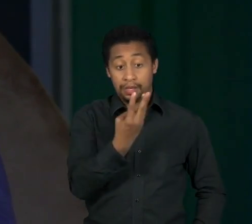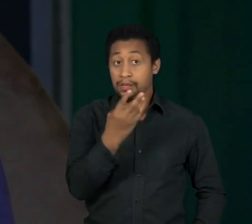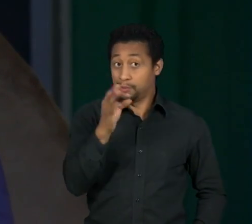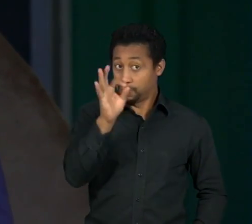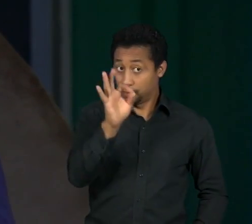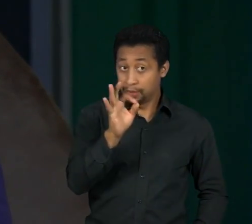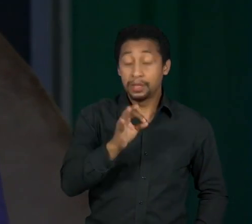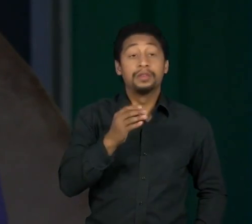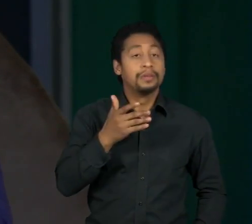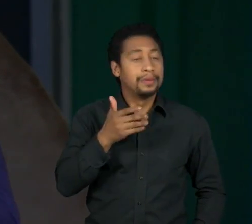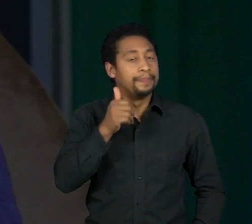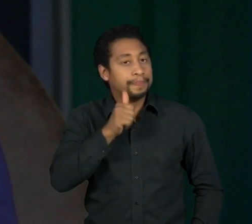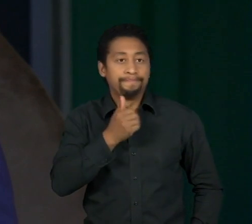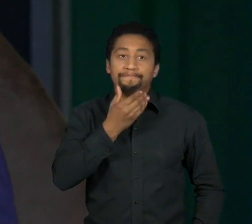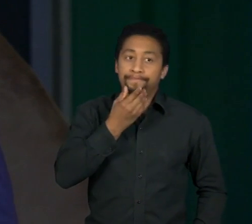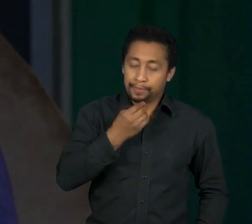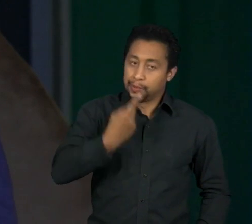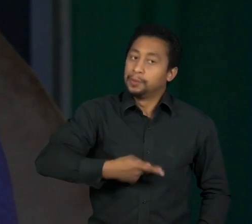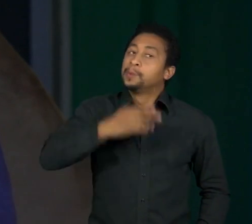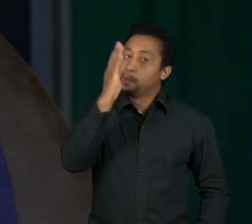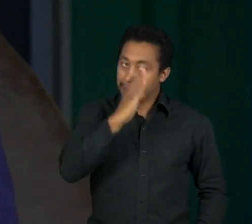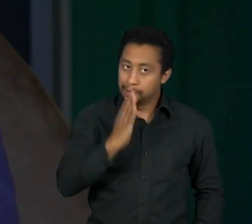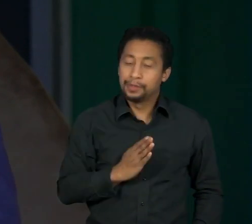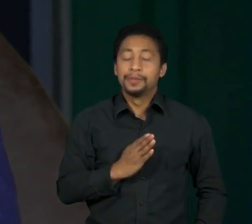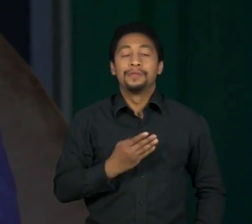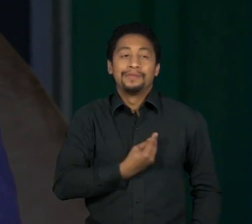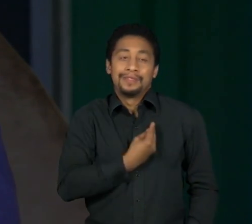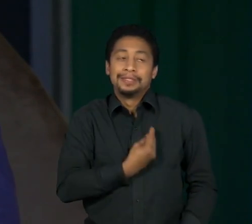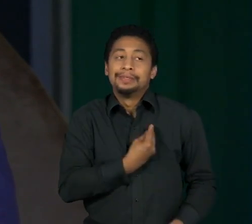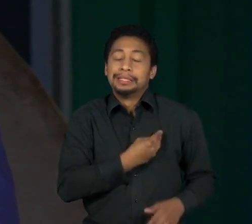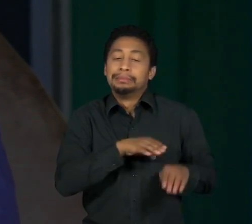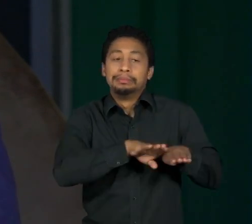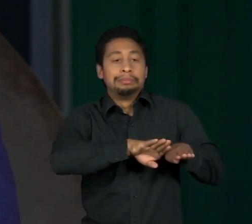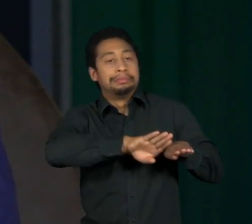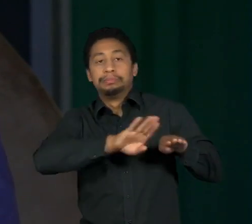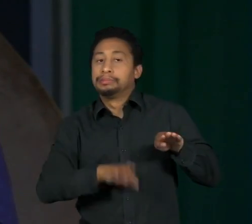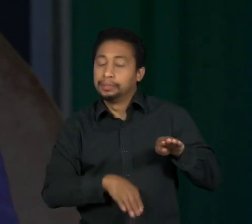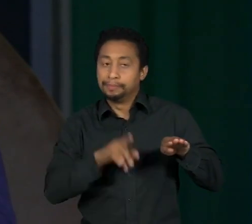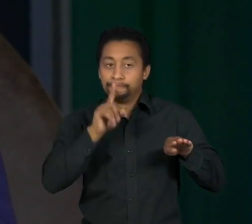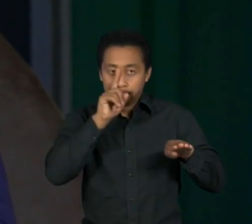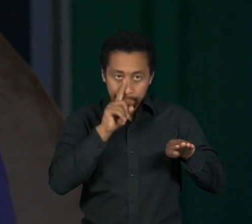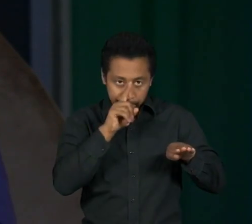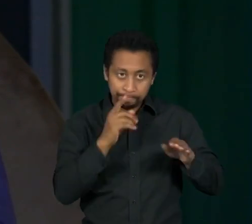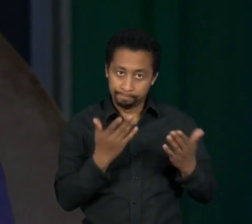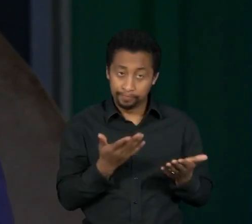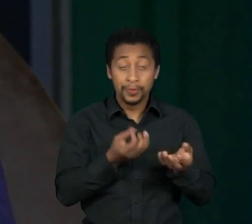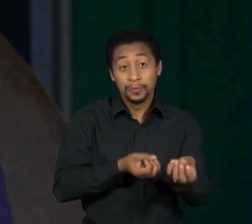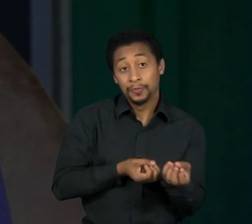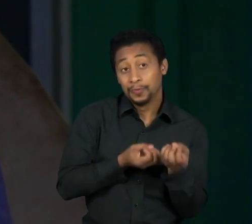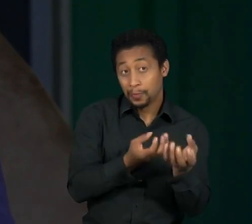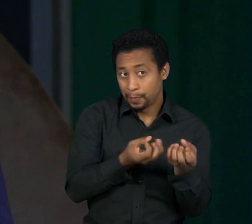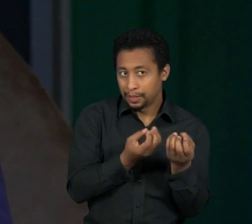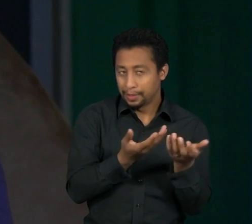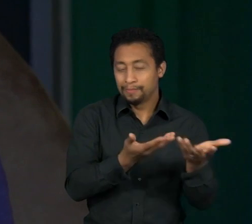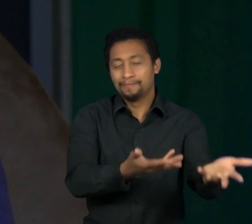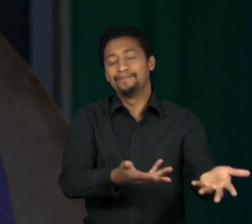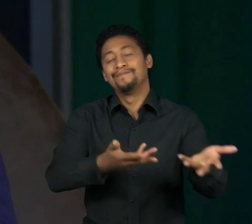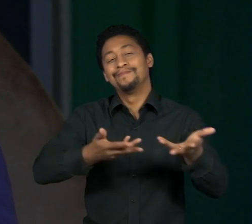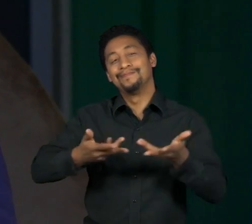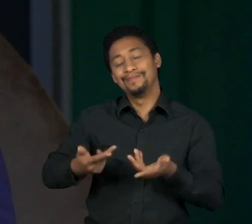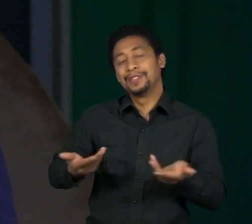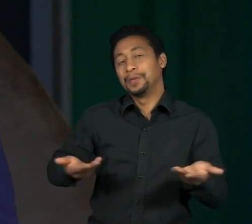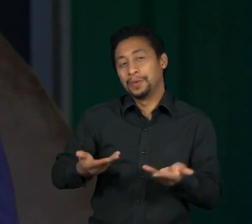de meninos e meninas brasileiros vivendo em condições vulneráveis. Para falarmos mais sobre o assunto, convido